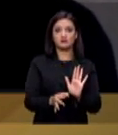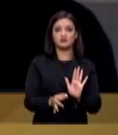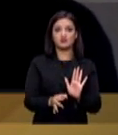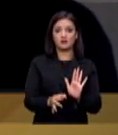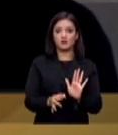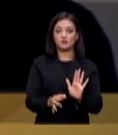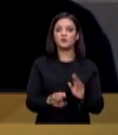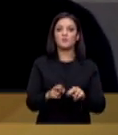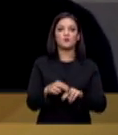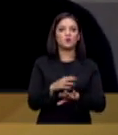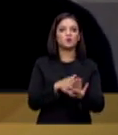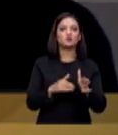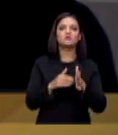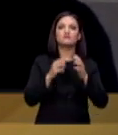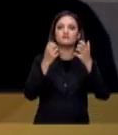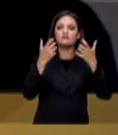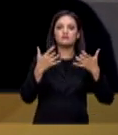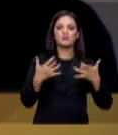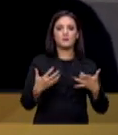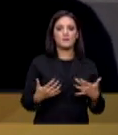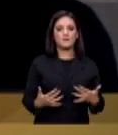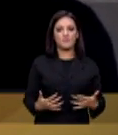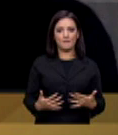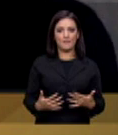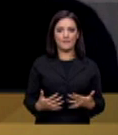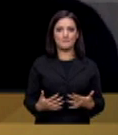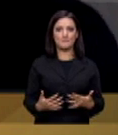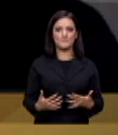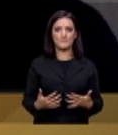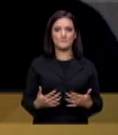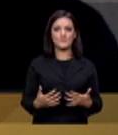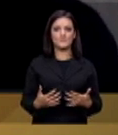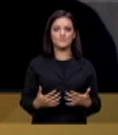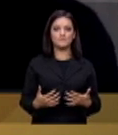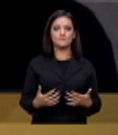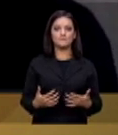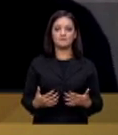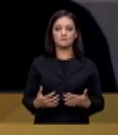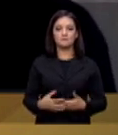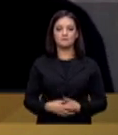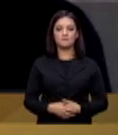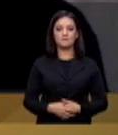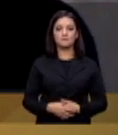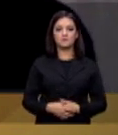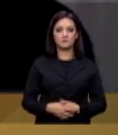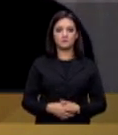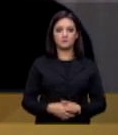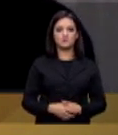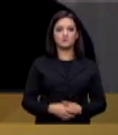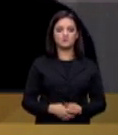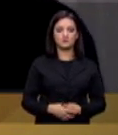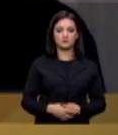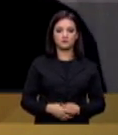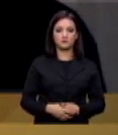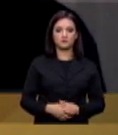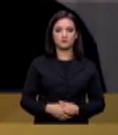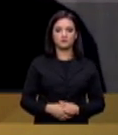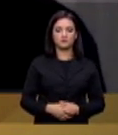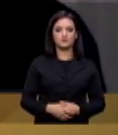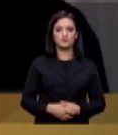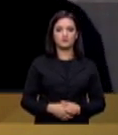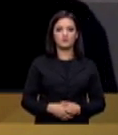judiciosos argumentos que o eminente ministro que inaugura a divergência trouxe agora à